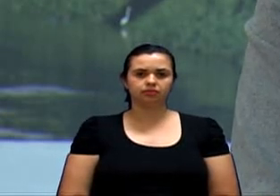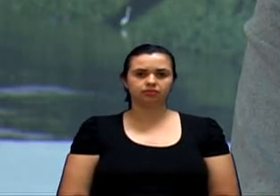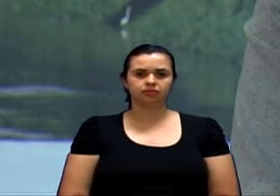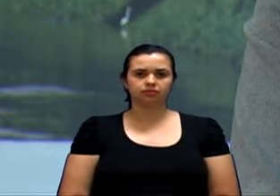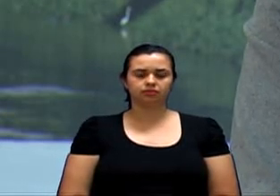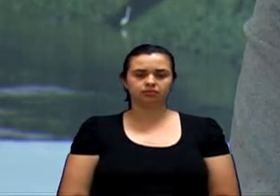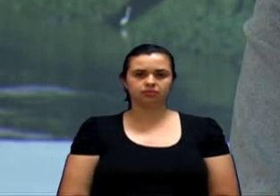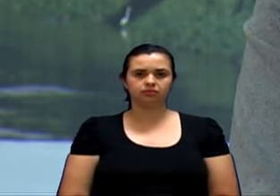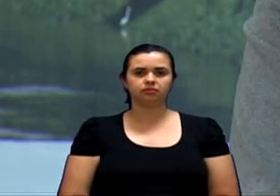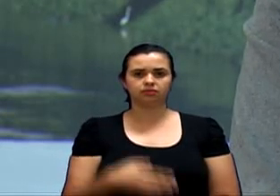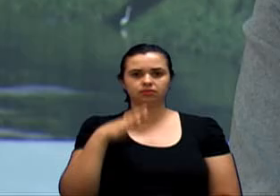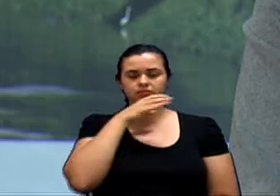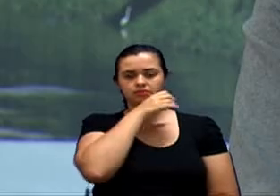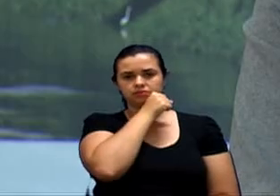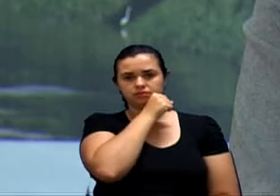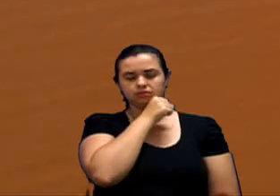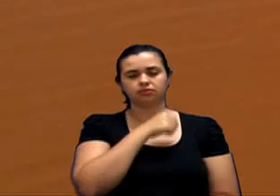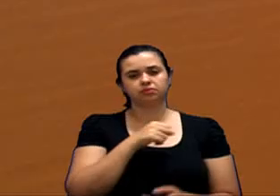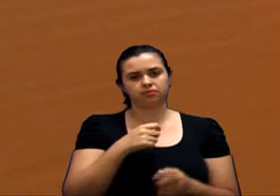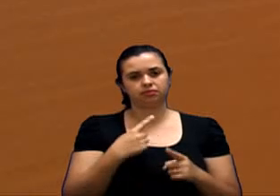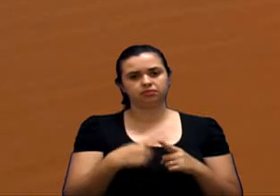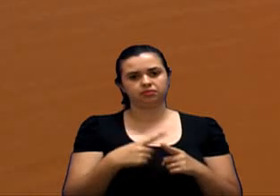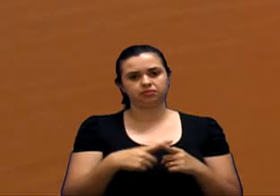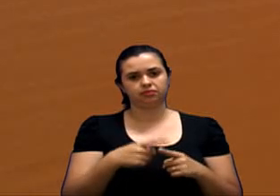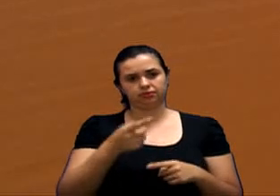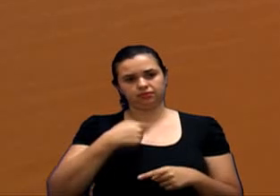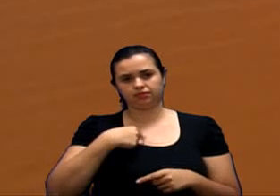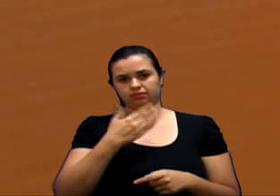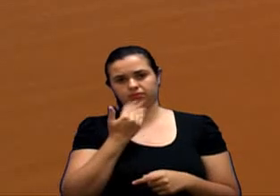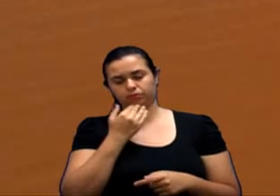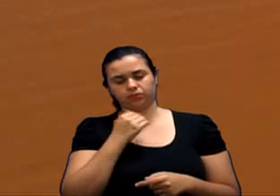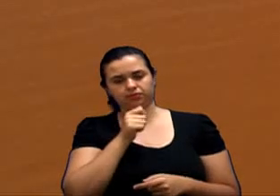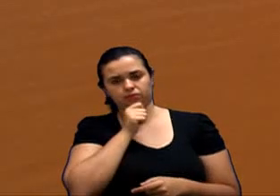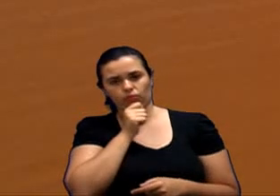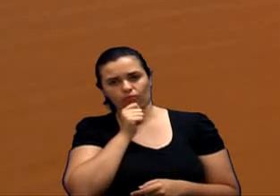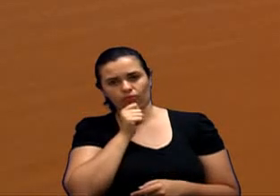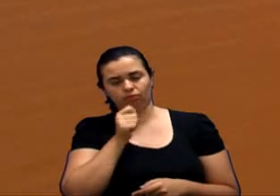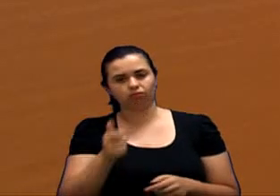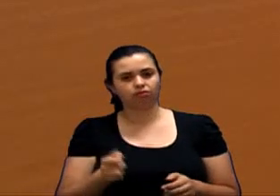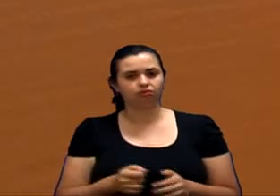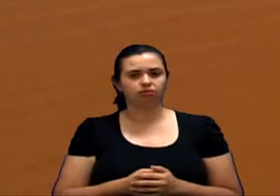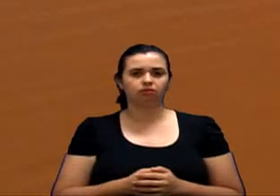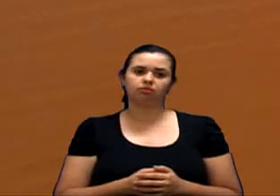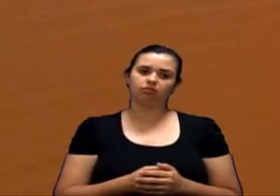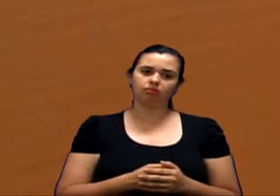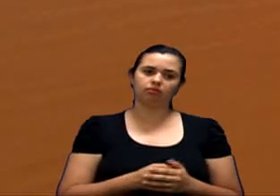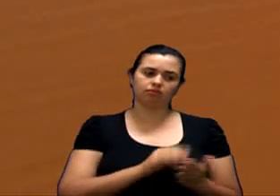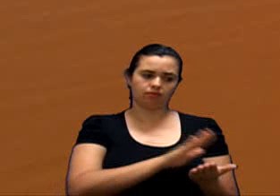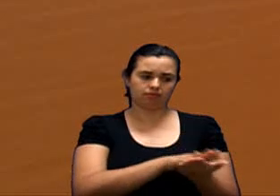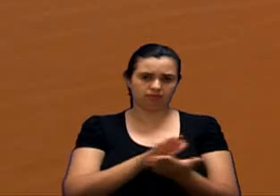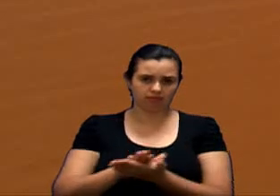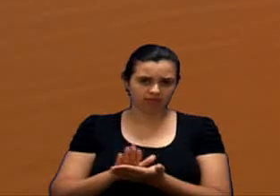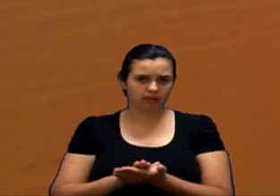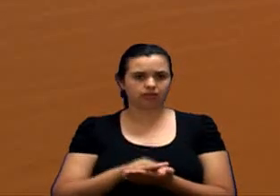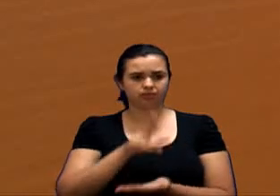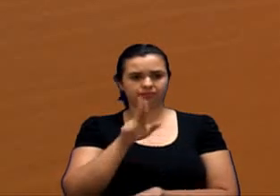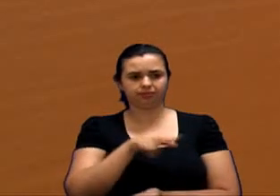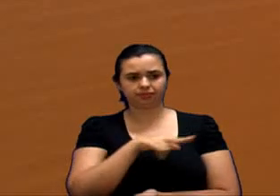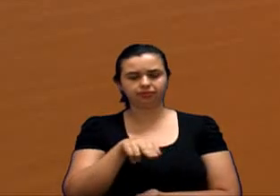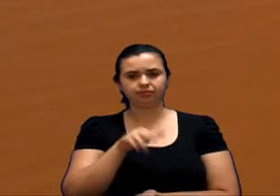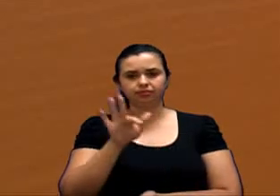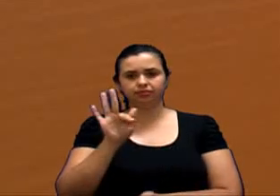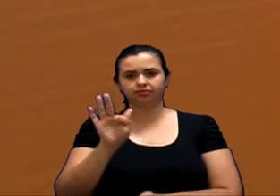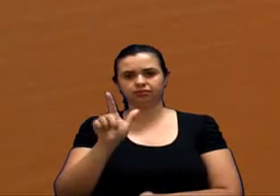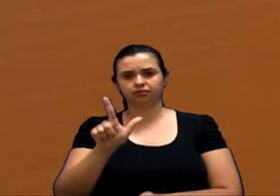Alô, queria ser rápido, Fernando, até porque eu não almocei. Parabéns. Parabéns ao padre Flávio, que faz um excelente trabalho na Santa